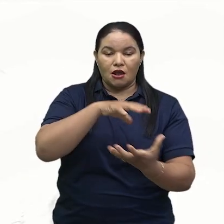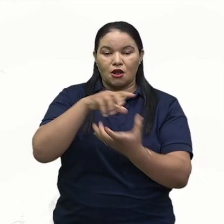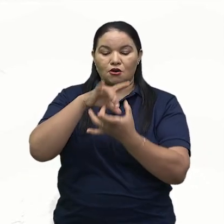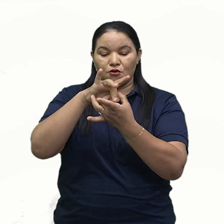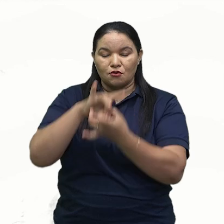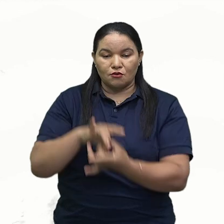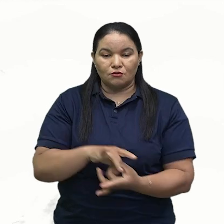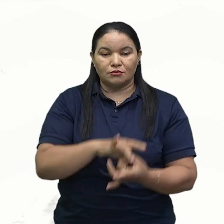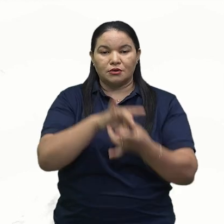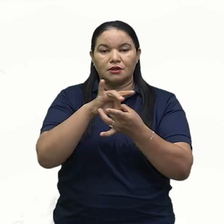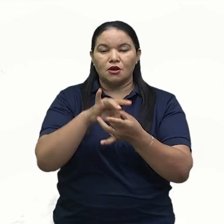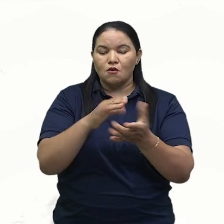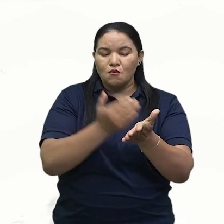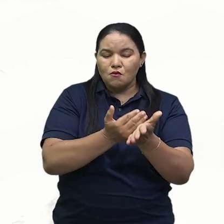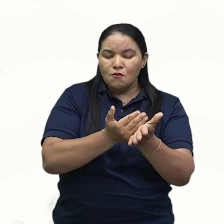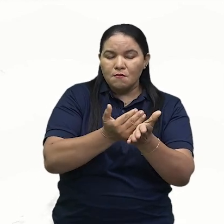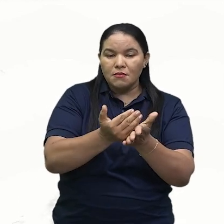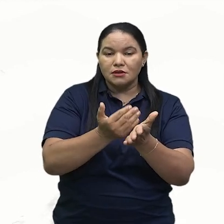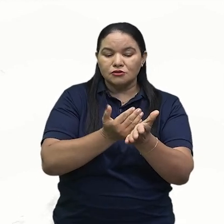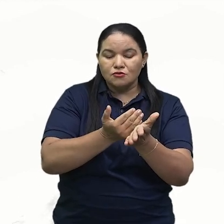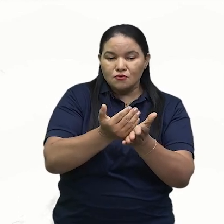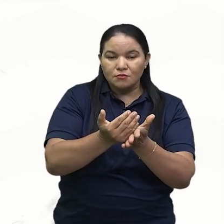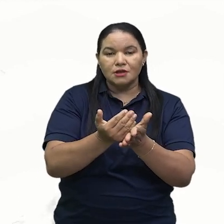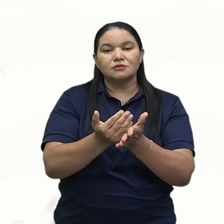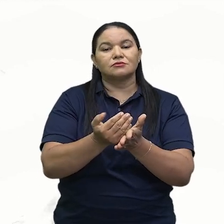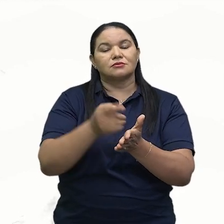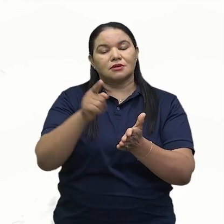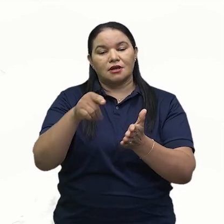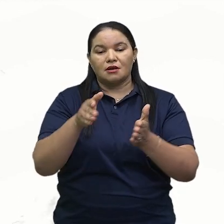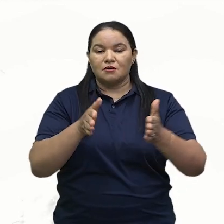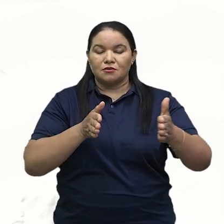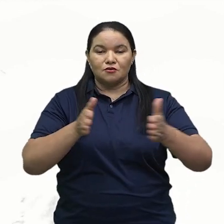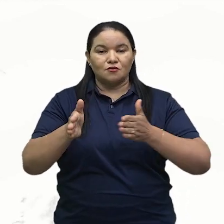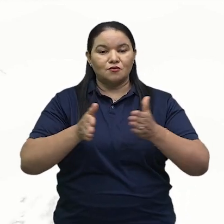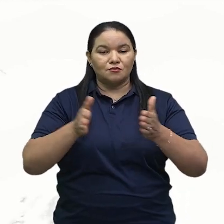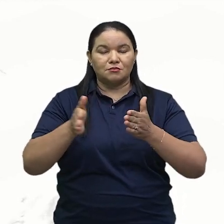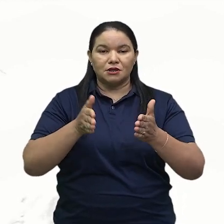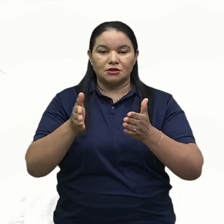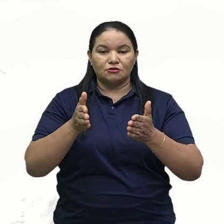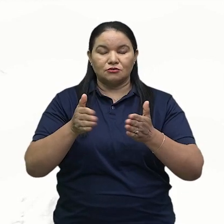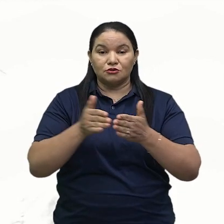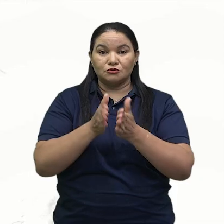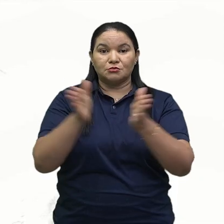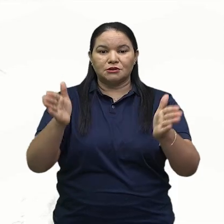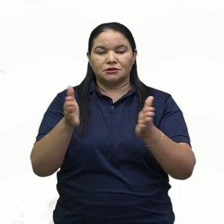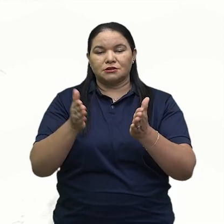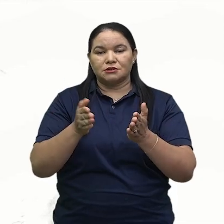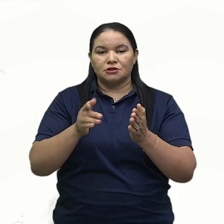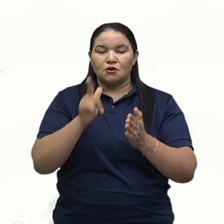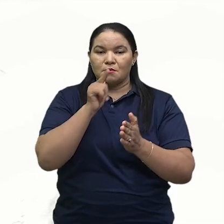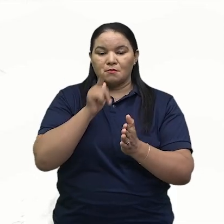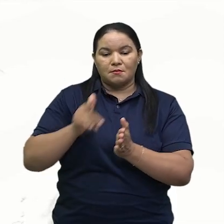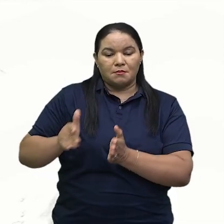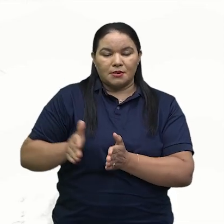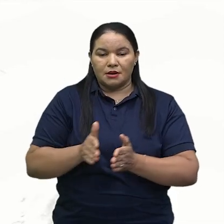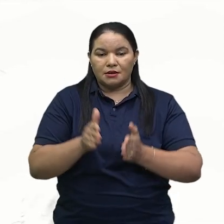surgiu, a sua gênese, o começo foi lá durante a chamada expansão